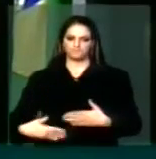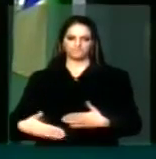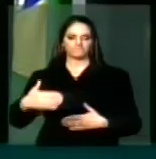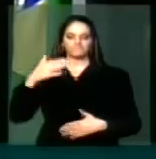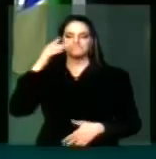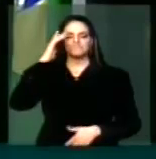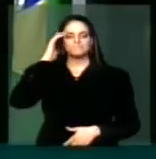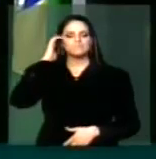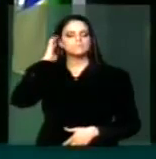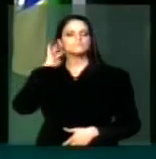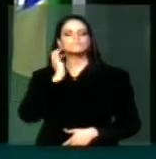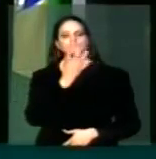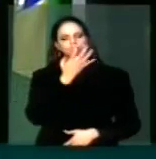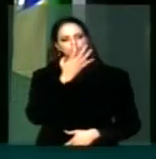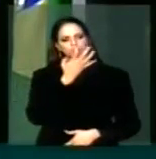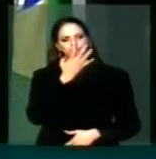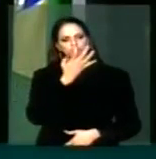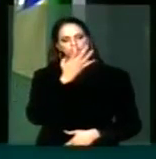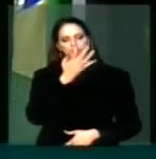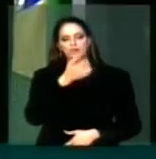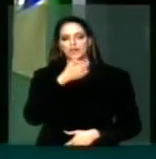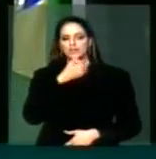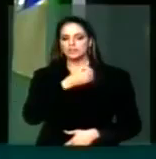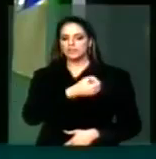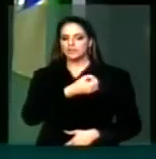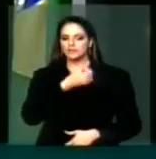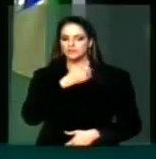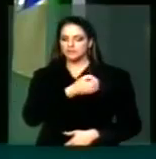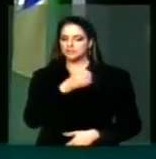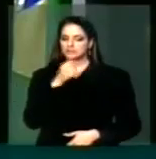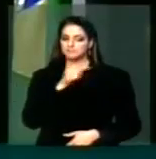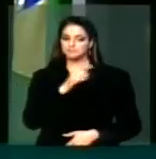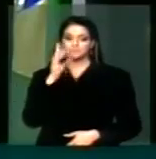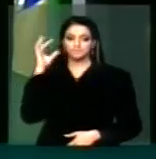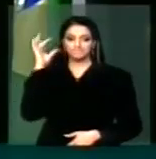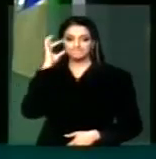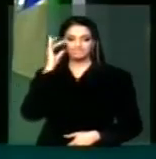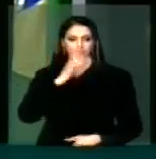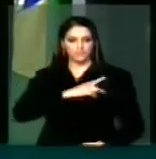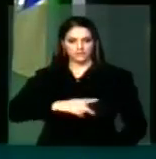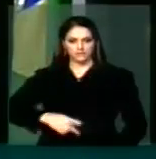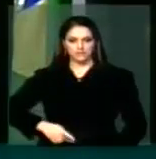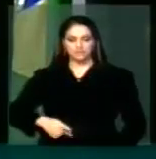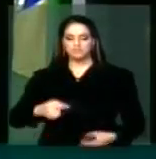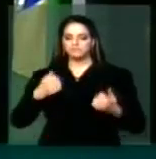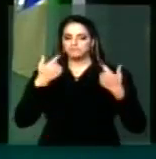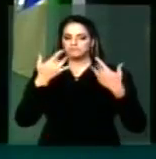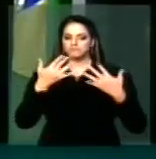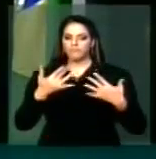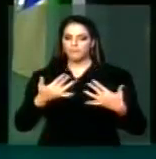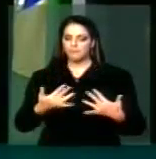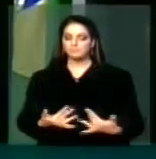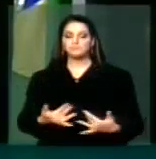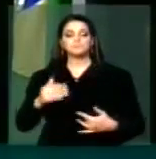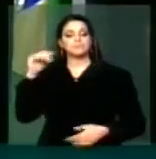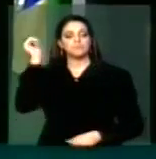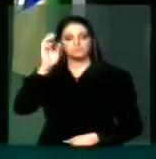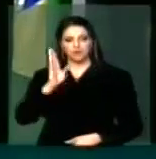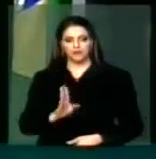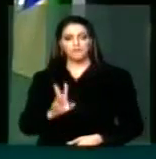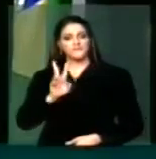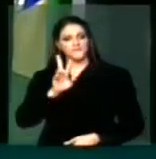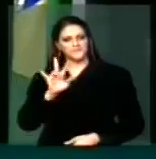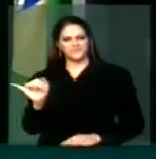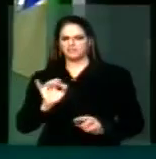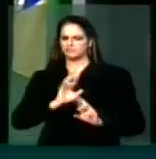a entrevista e a manifestação da sua excelência, a presidenta da República, Dilma Rousseff, onde declara que o Brasil vai